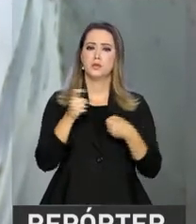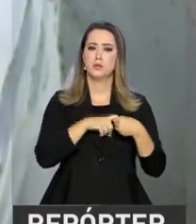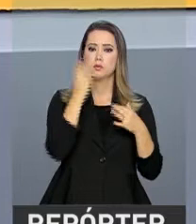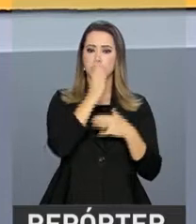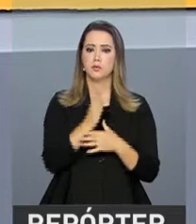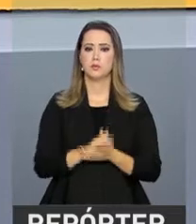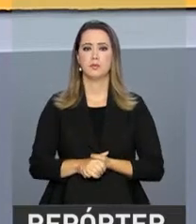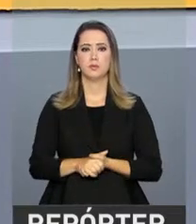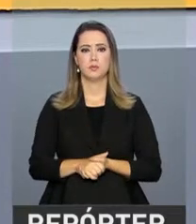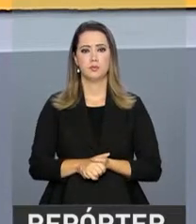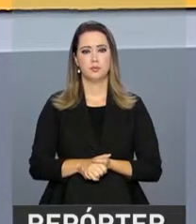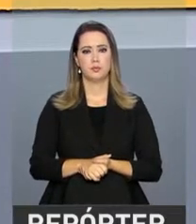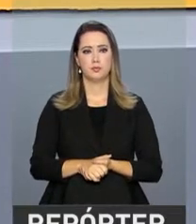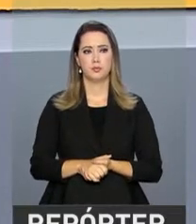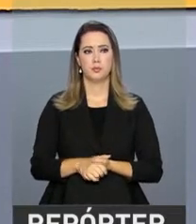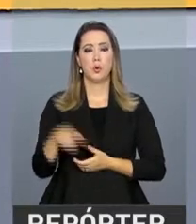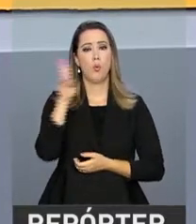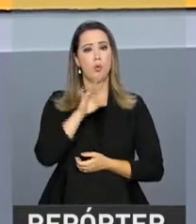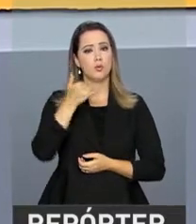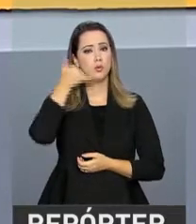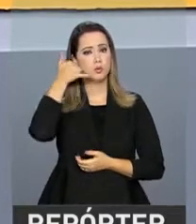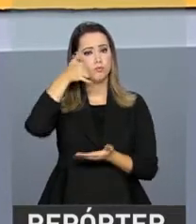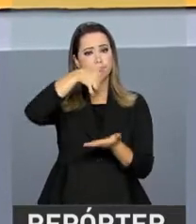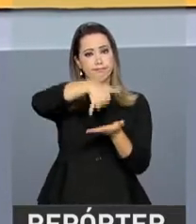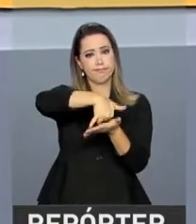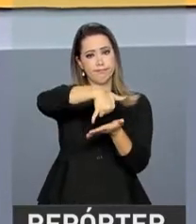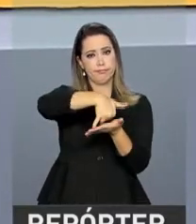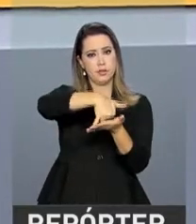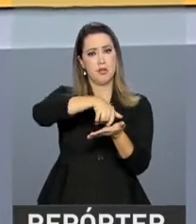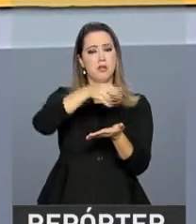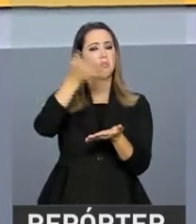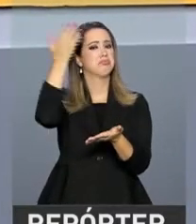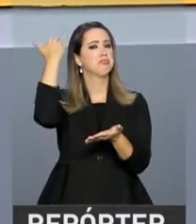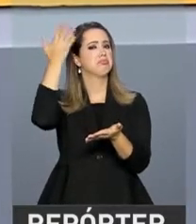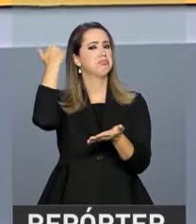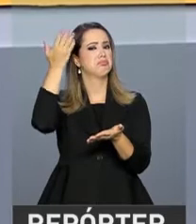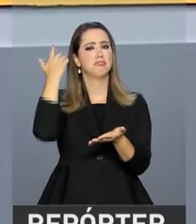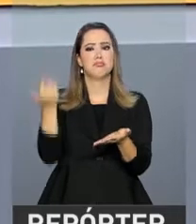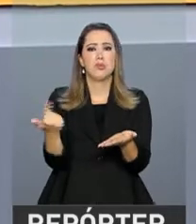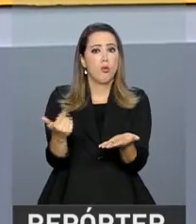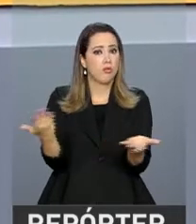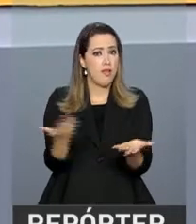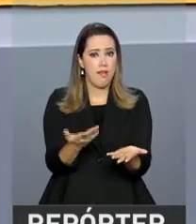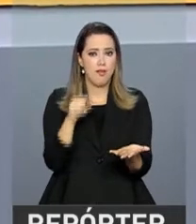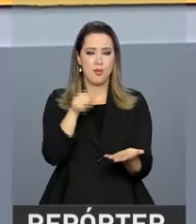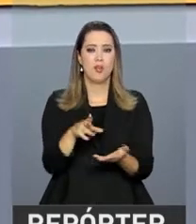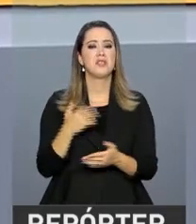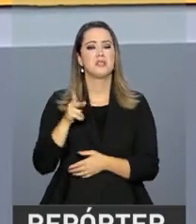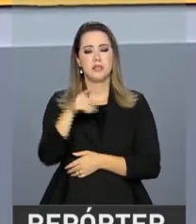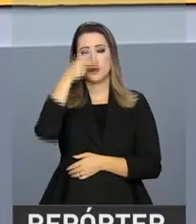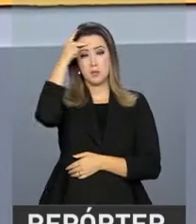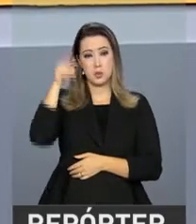brasil o uso do telefone fixo está ficando no passado cada vez mais os brasileiros estão dando prioridade para o